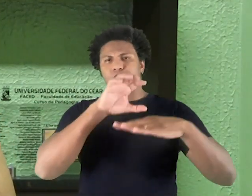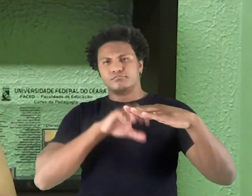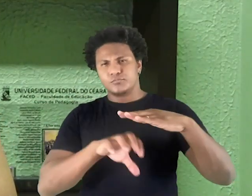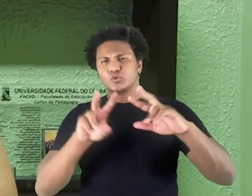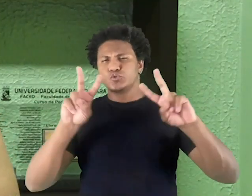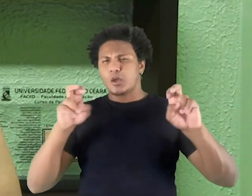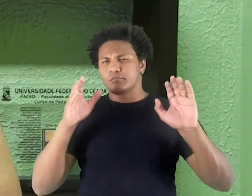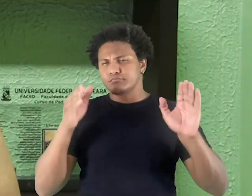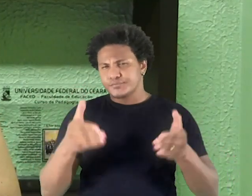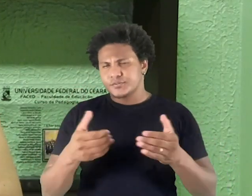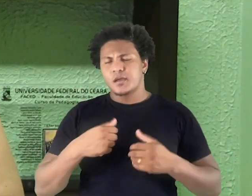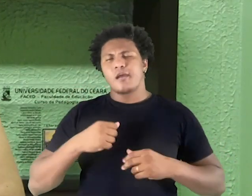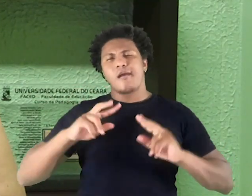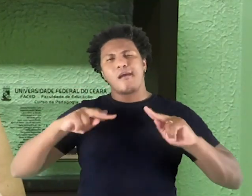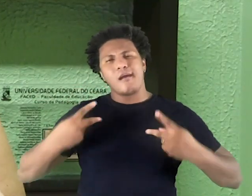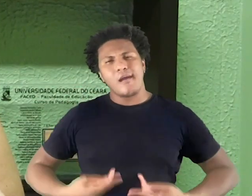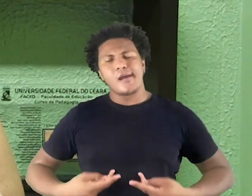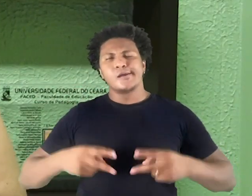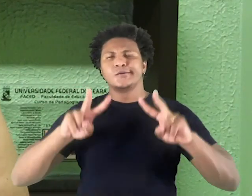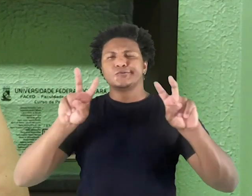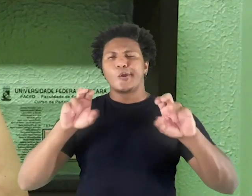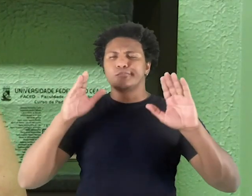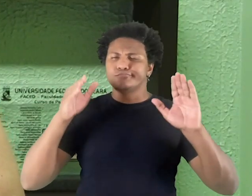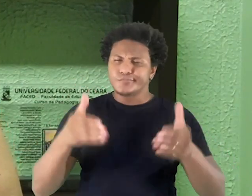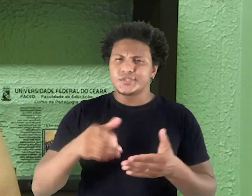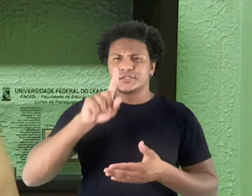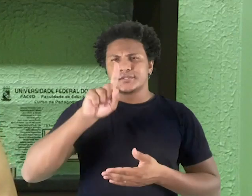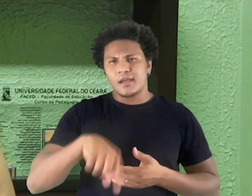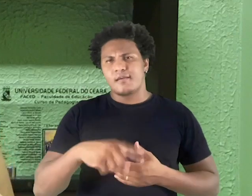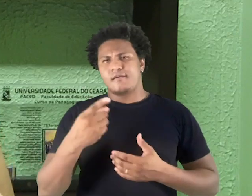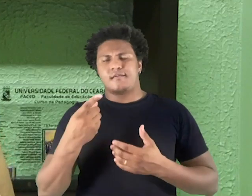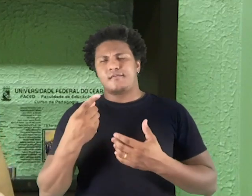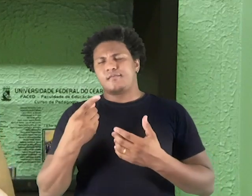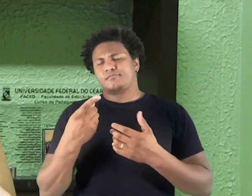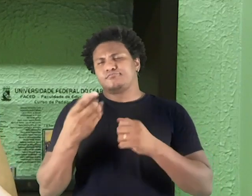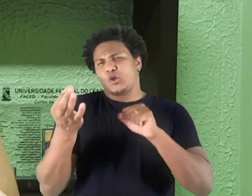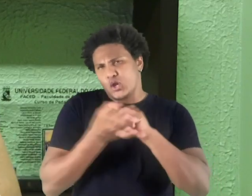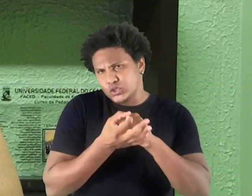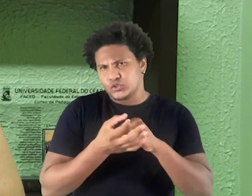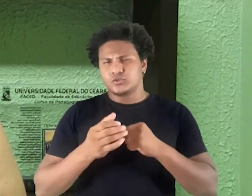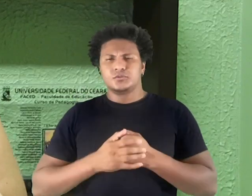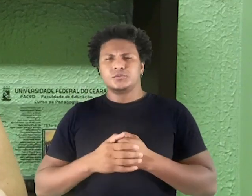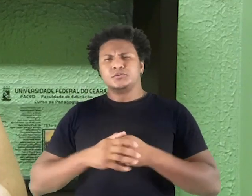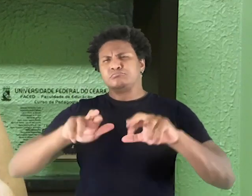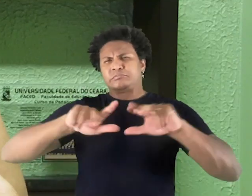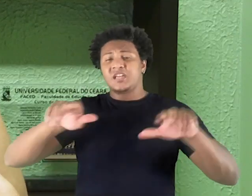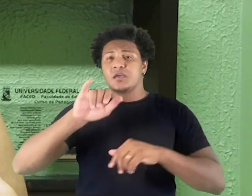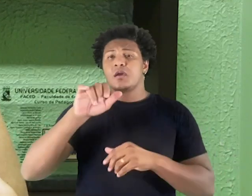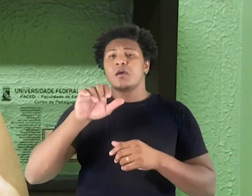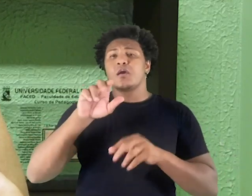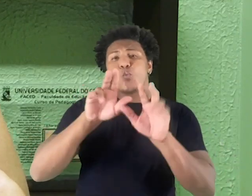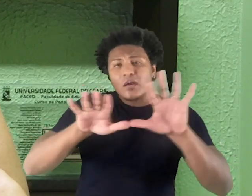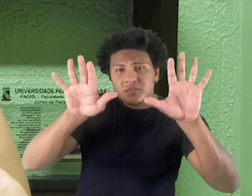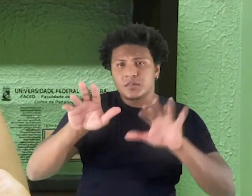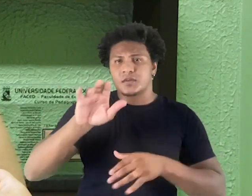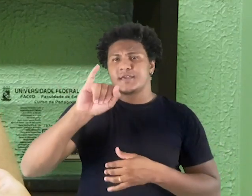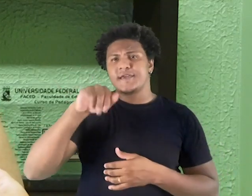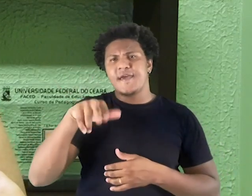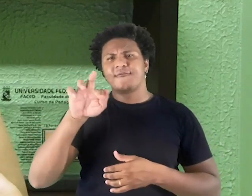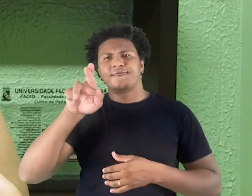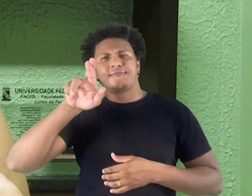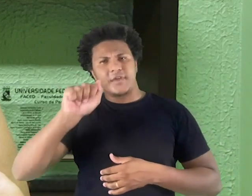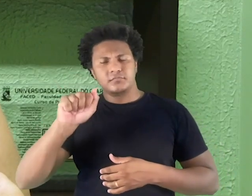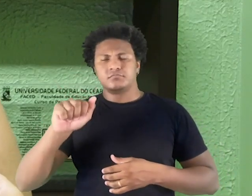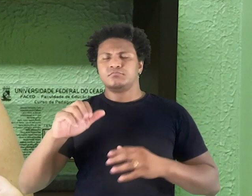estudantis, a pró-reitoria de gestão de pessoas, a Prograde, a UFC Infra, que é a superintendência que vai cuidar dessa